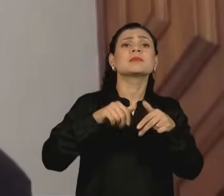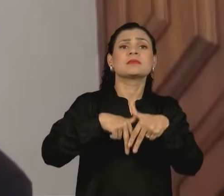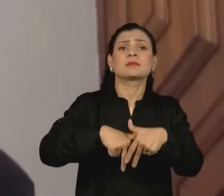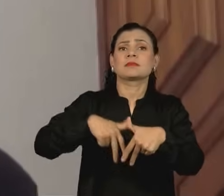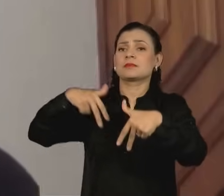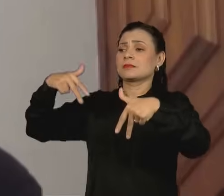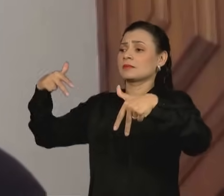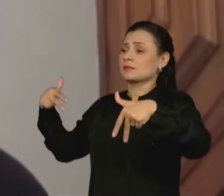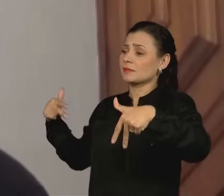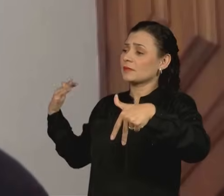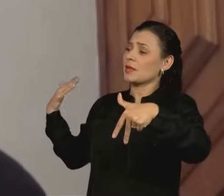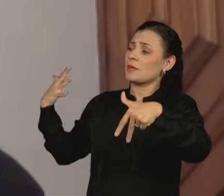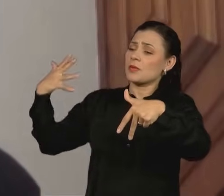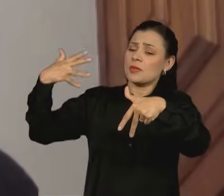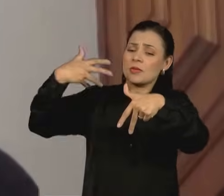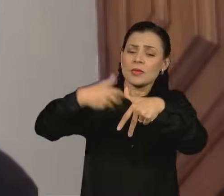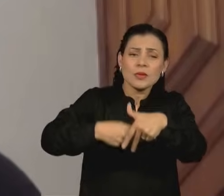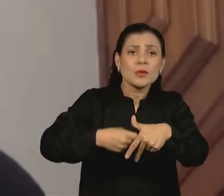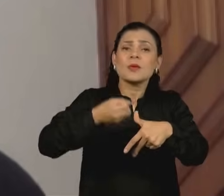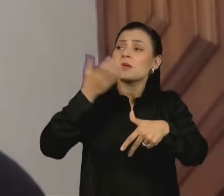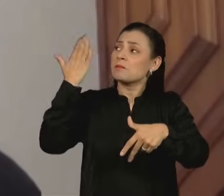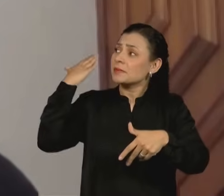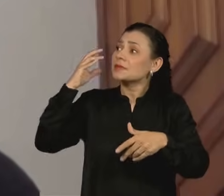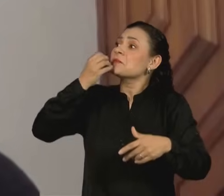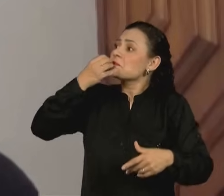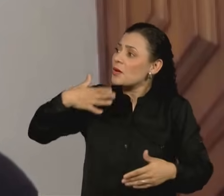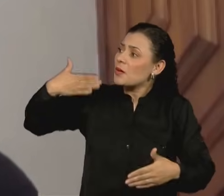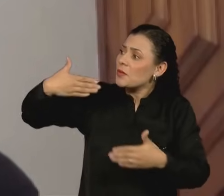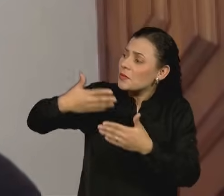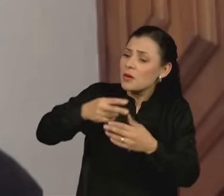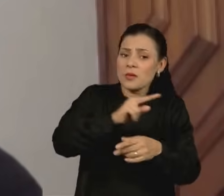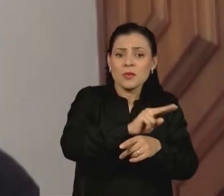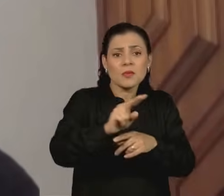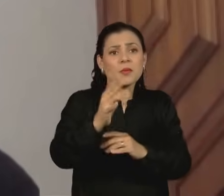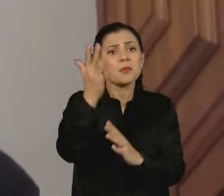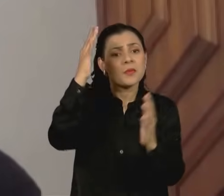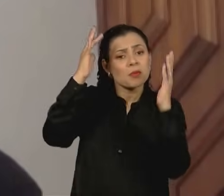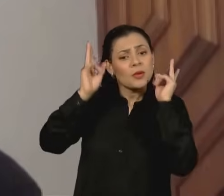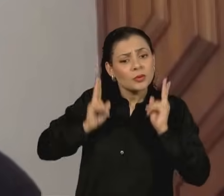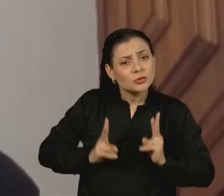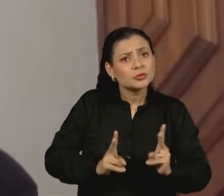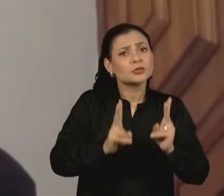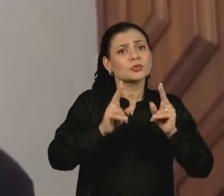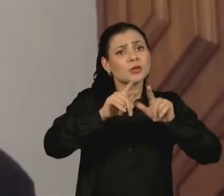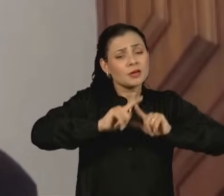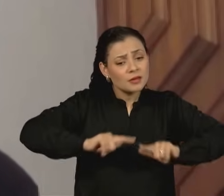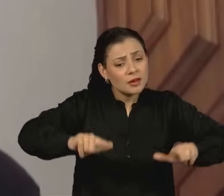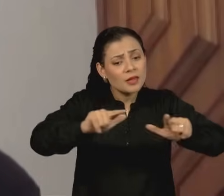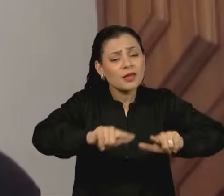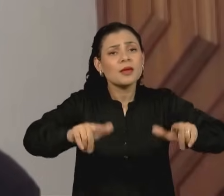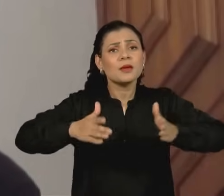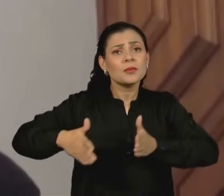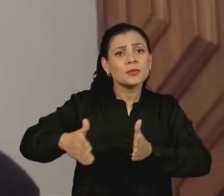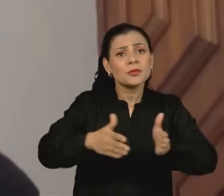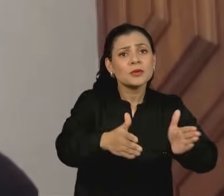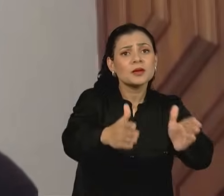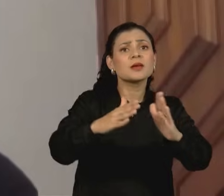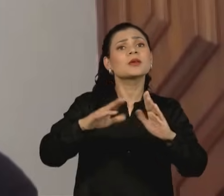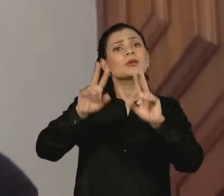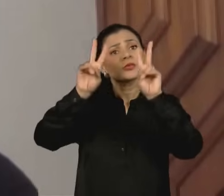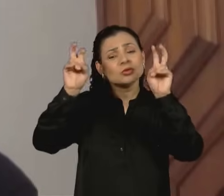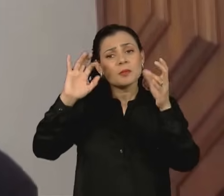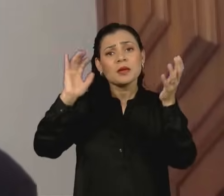ancestralidade também, de olhar aquilo que funciona, daquilo que de fato mantém a floresta em pé, mantém o rio limpo, mantém a escola falando de